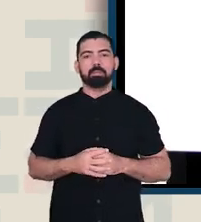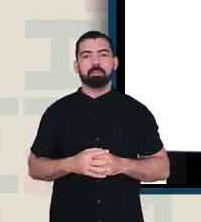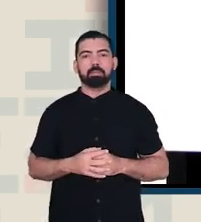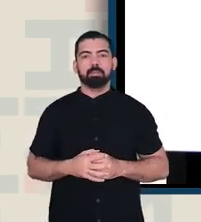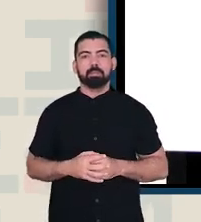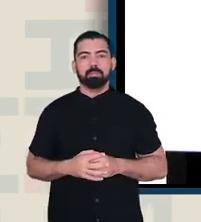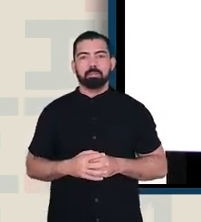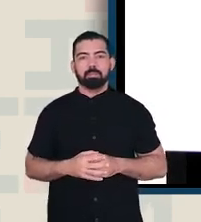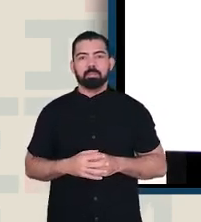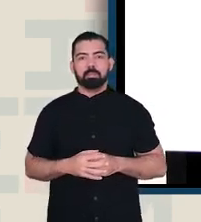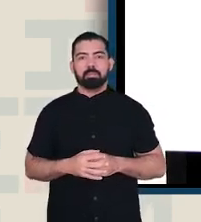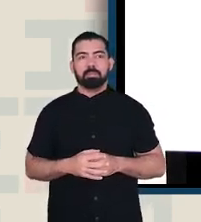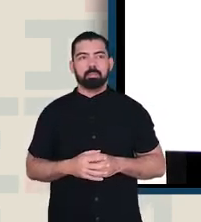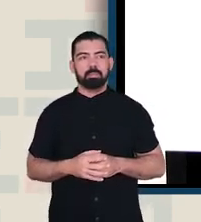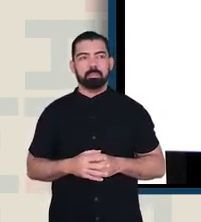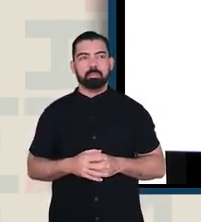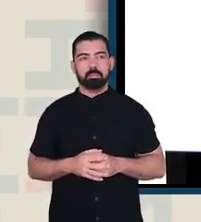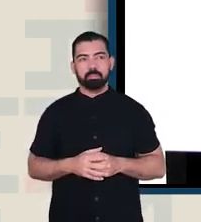E,